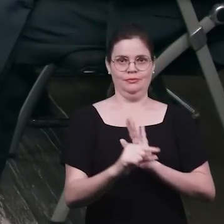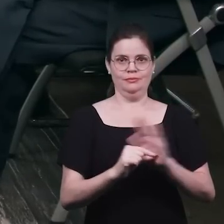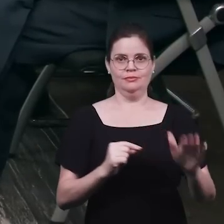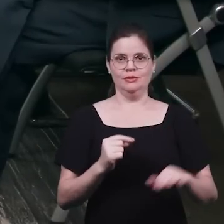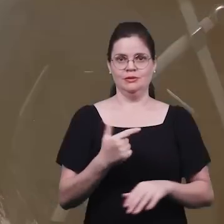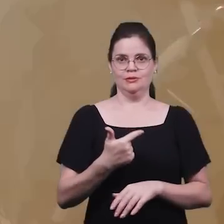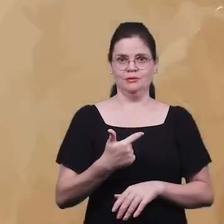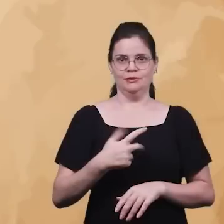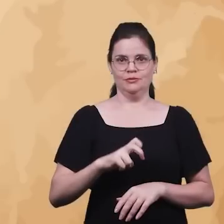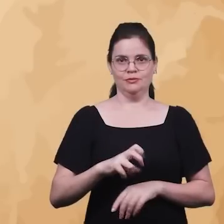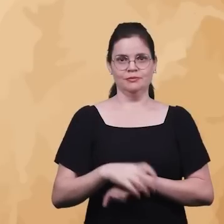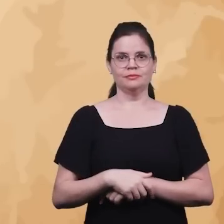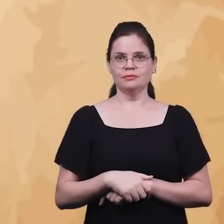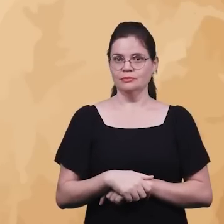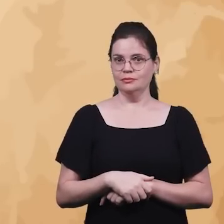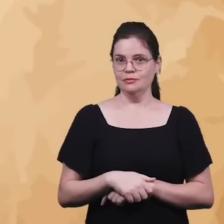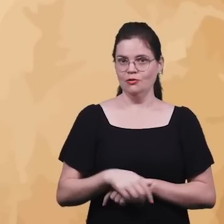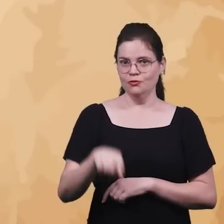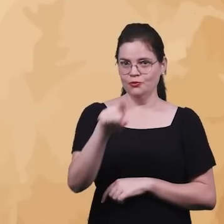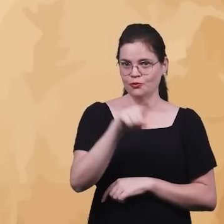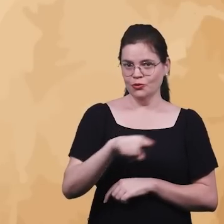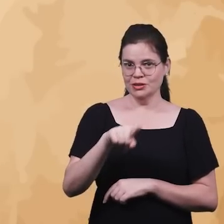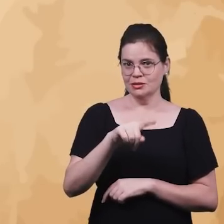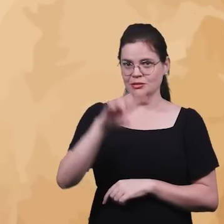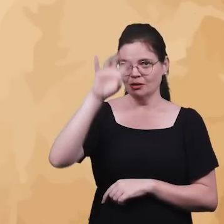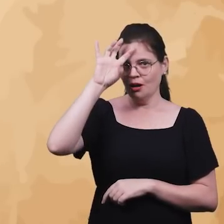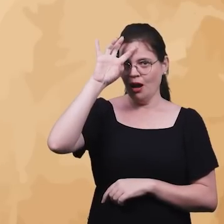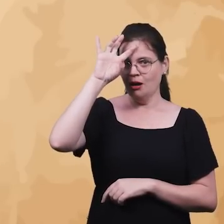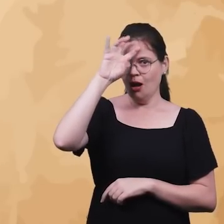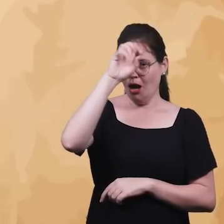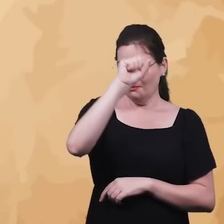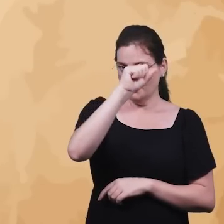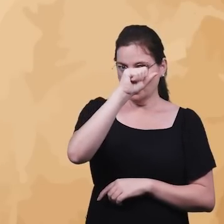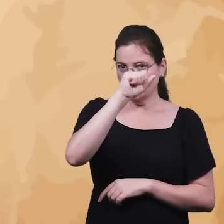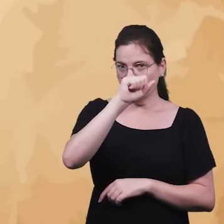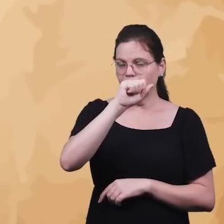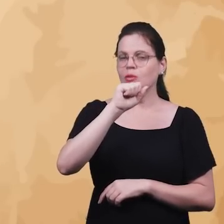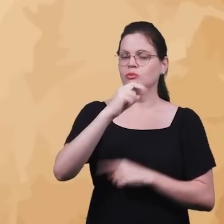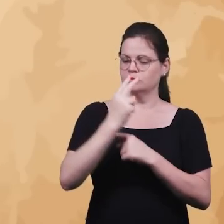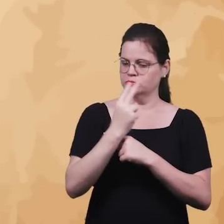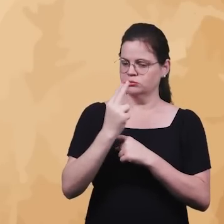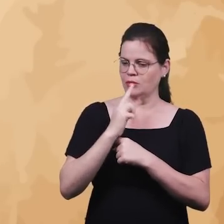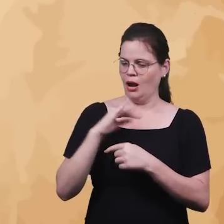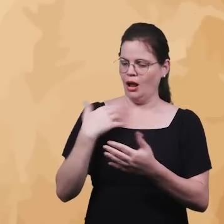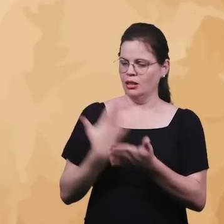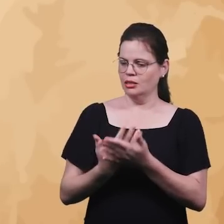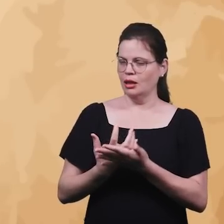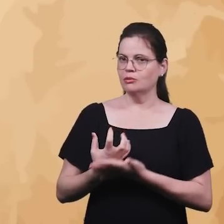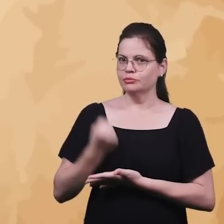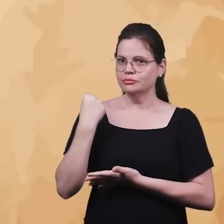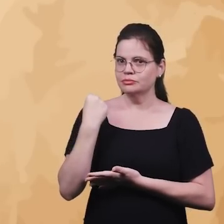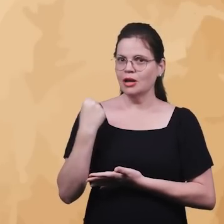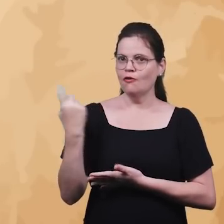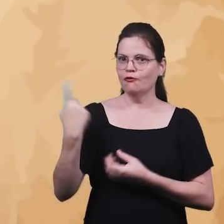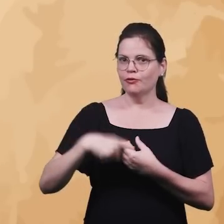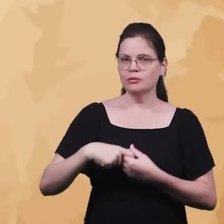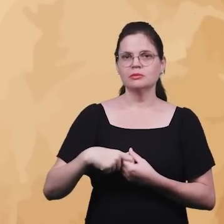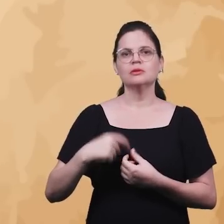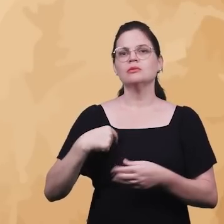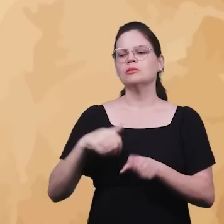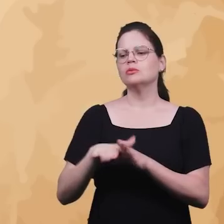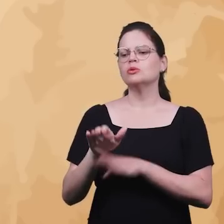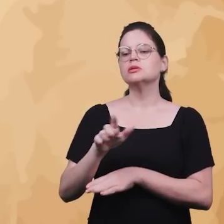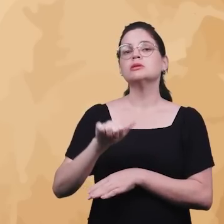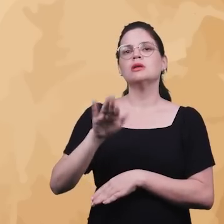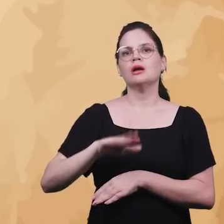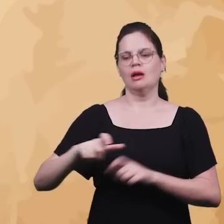2, versículo 25. Mas o que tendes, retende-o até que eu venha. Esse conselho o